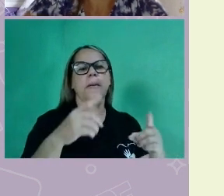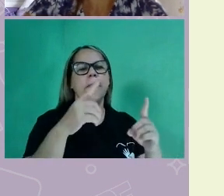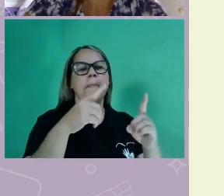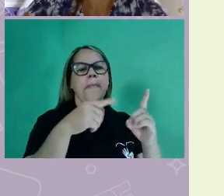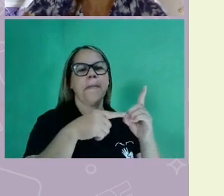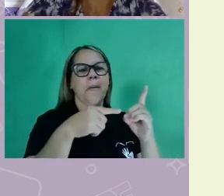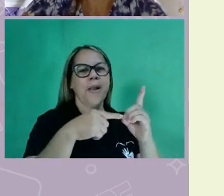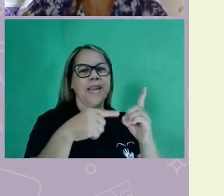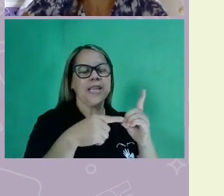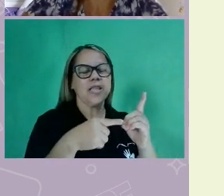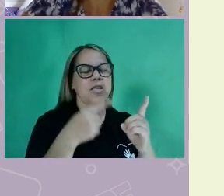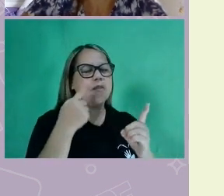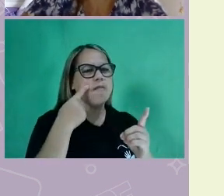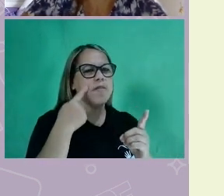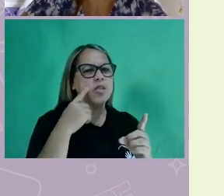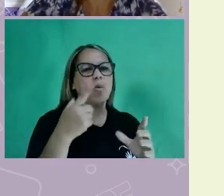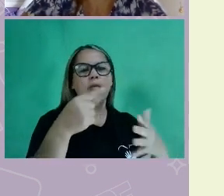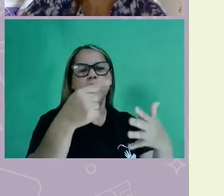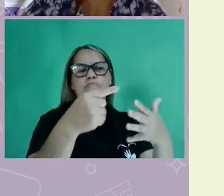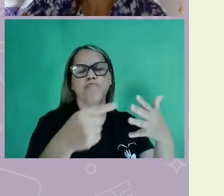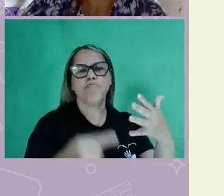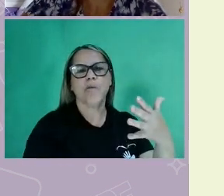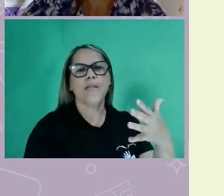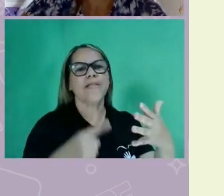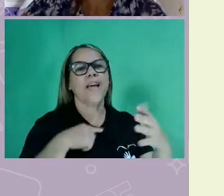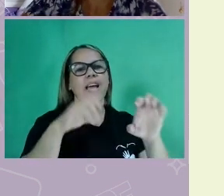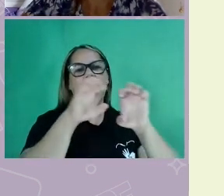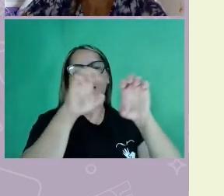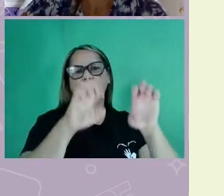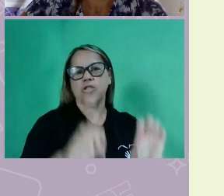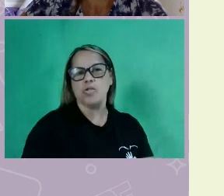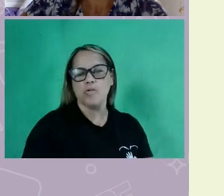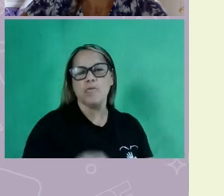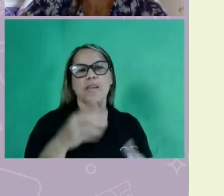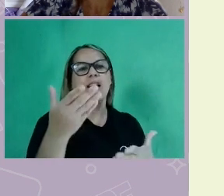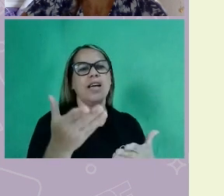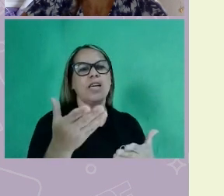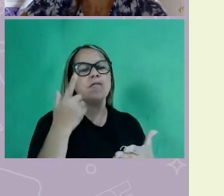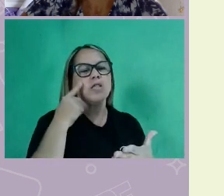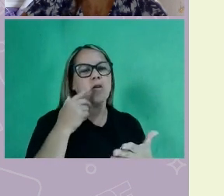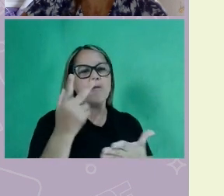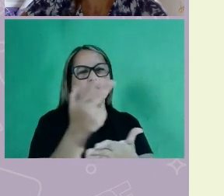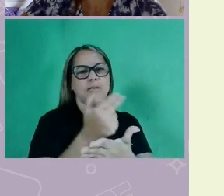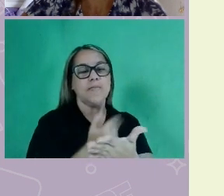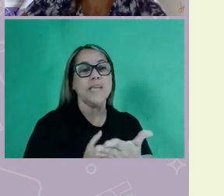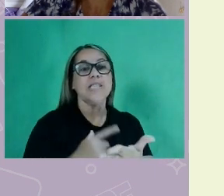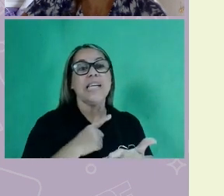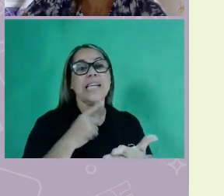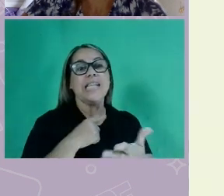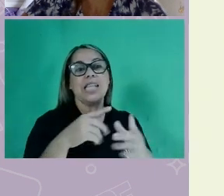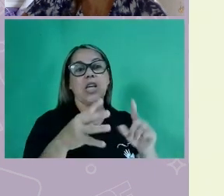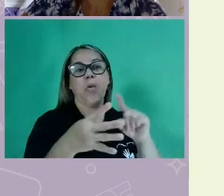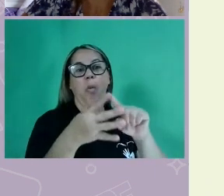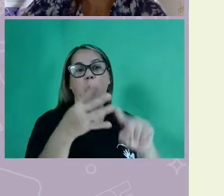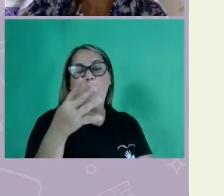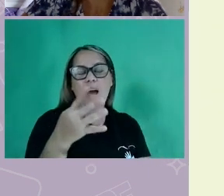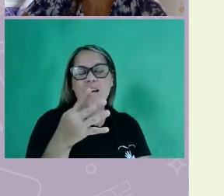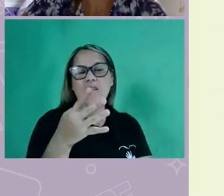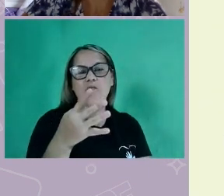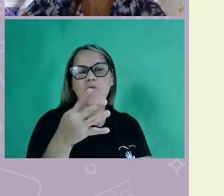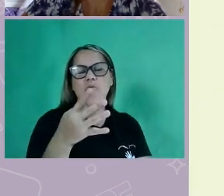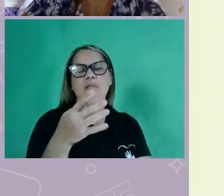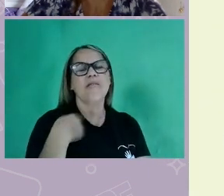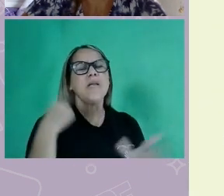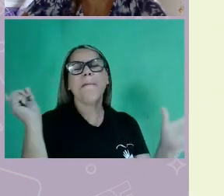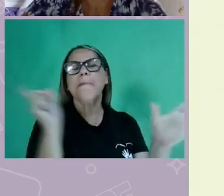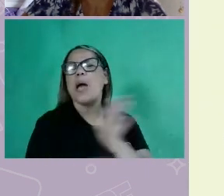então ele deu a estrutura molecular da quercetina tenho aqui quatro afirmativas ele pergunta